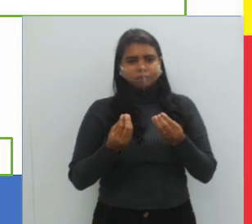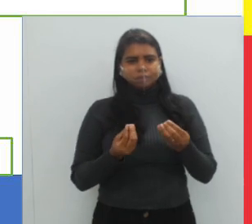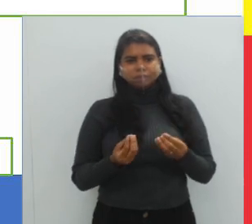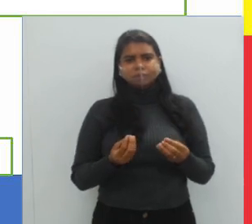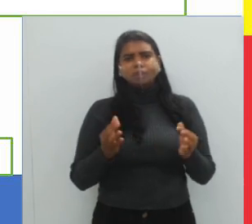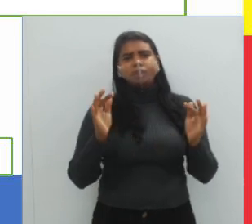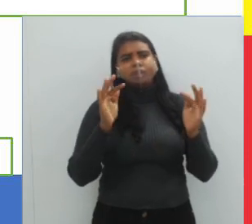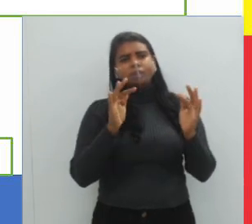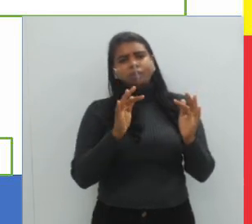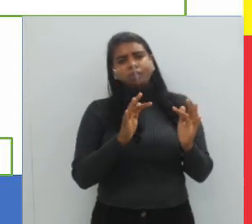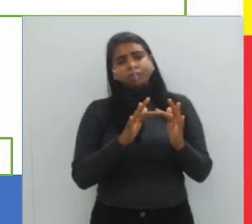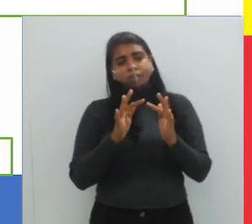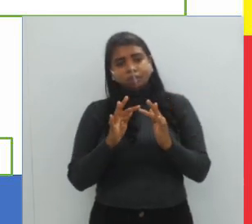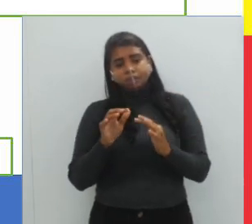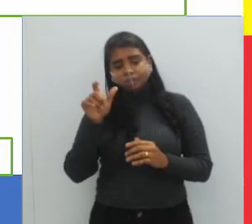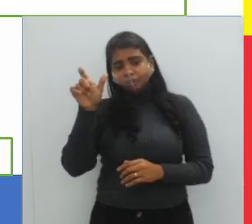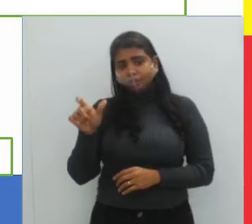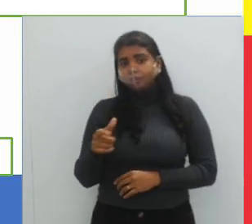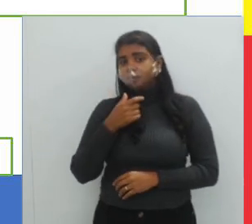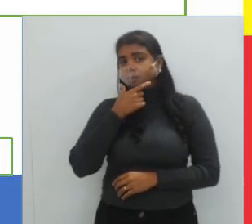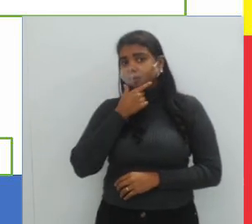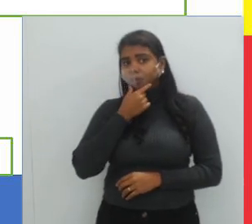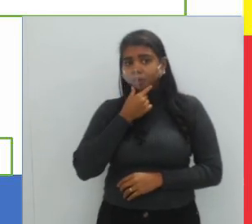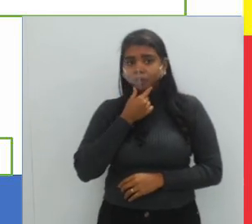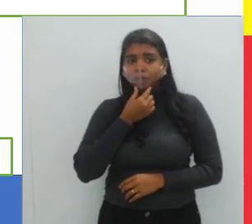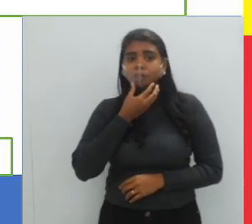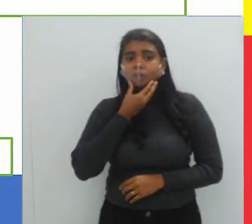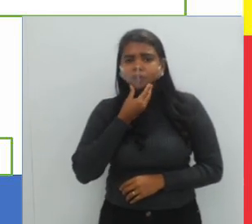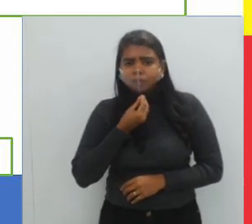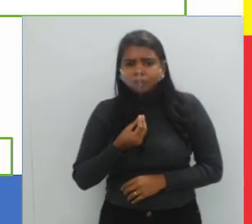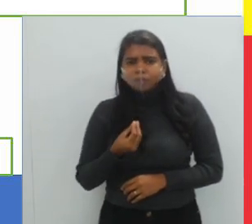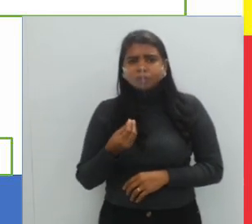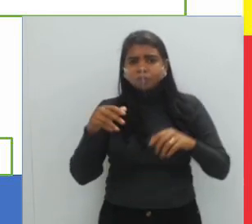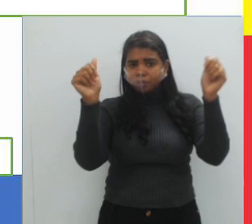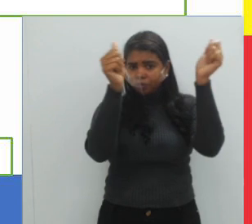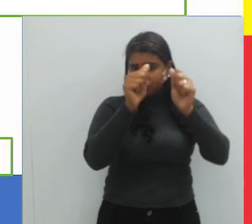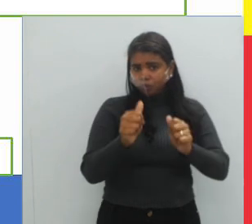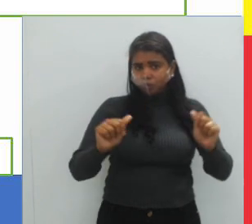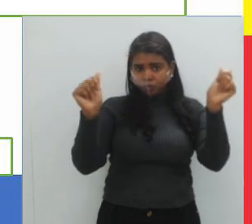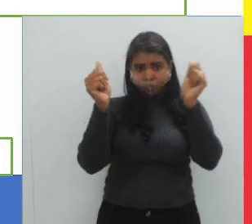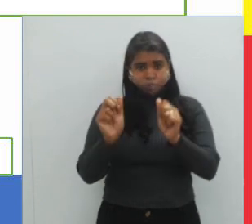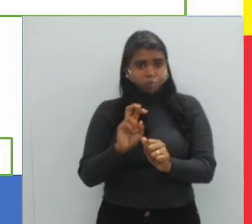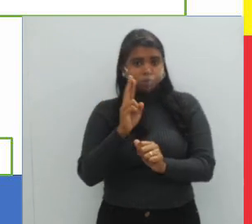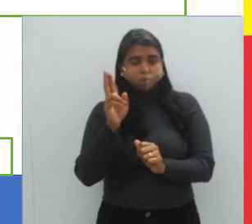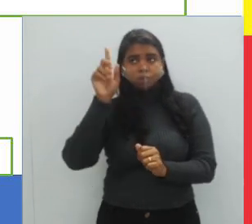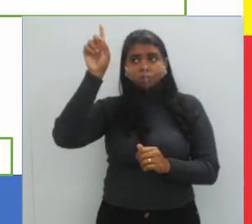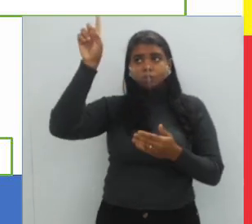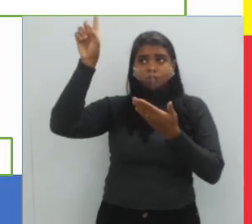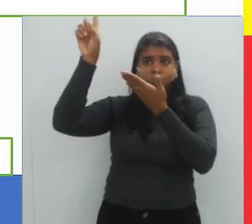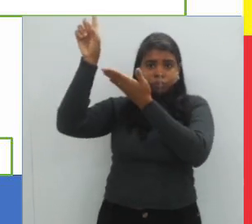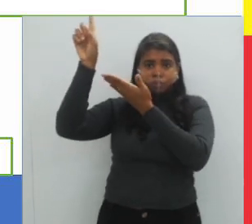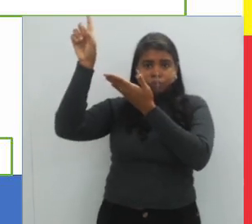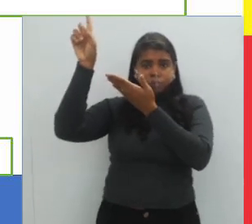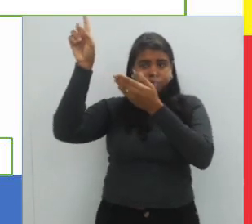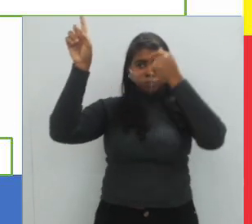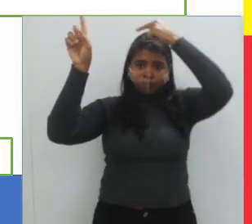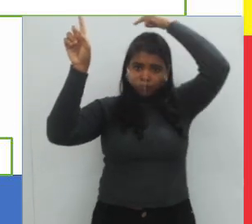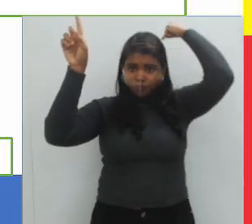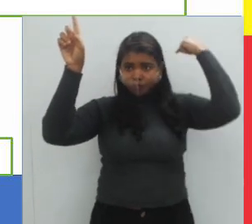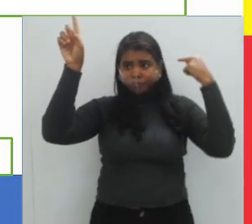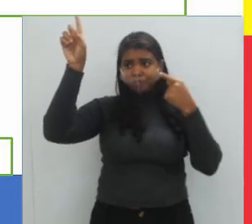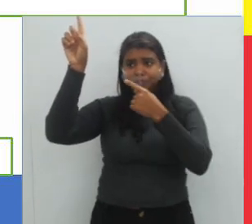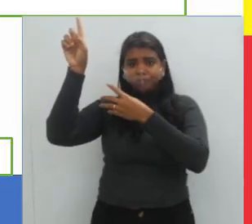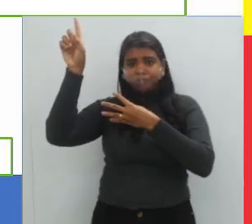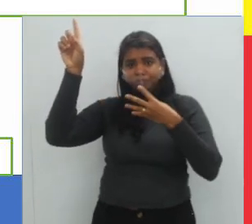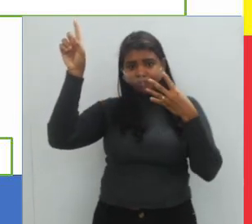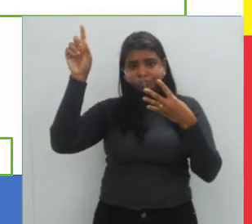de religação dos homens, do homem com os deuses ou com o Deus e com o sagrado.